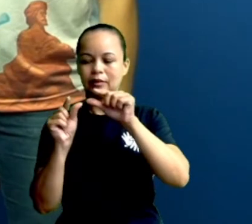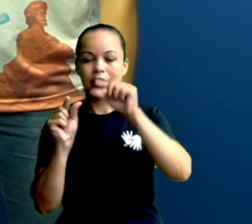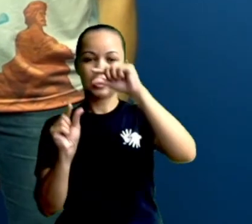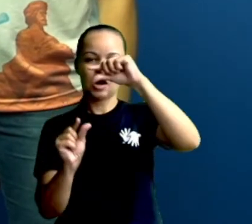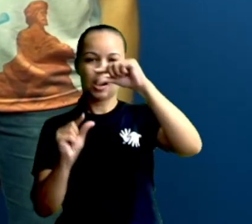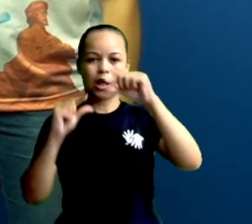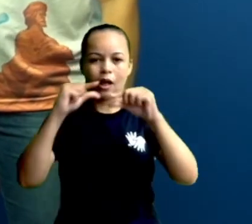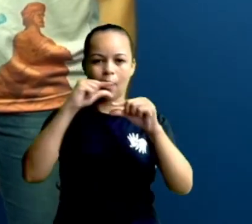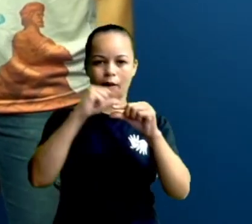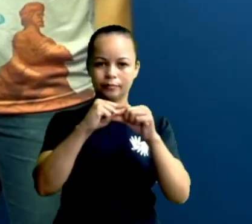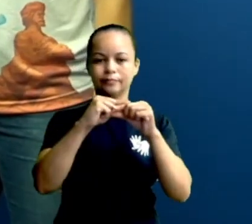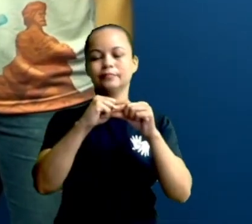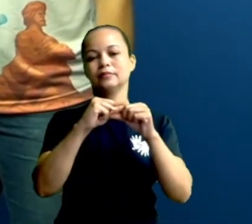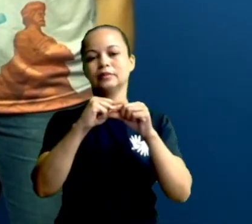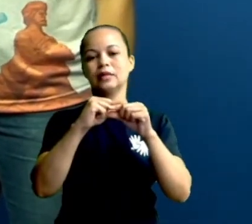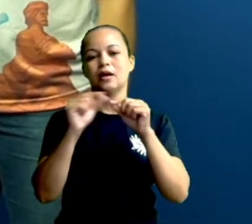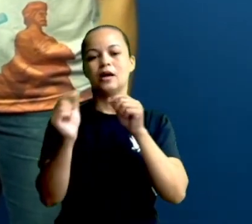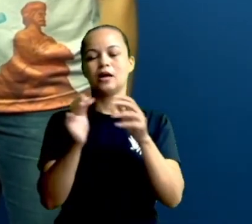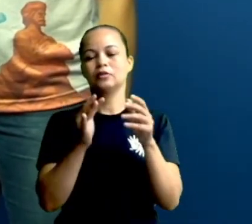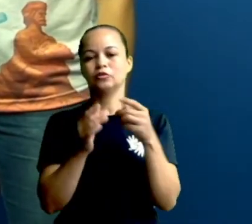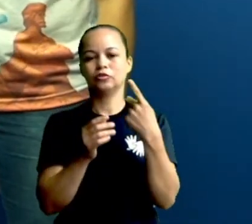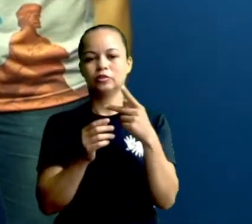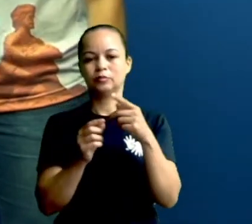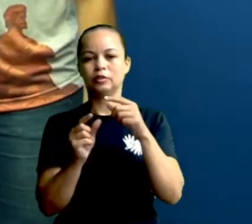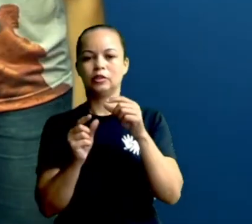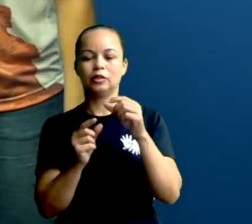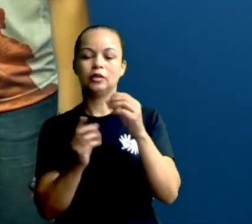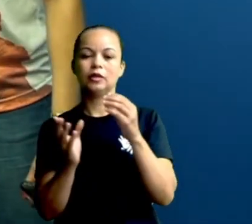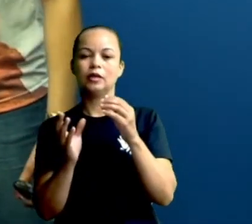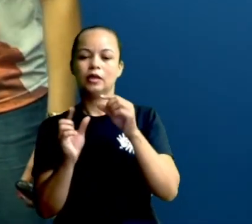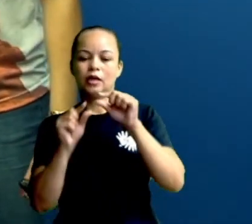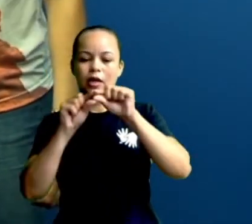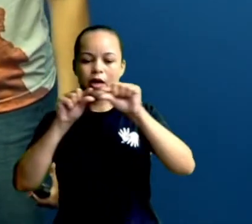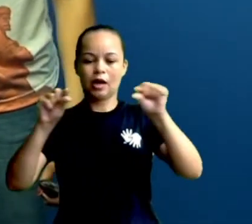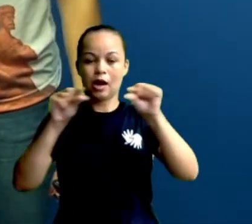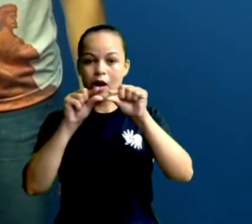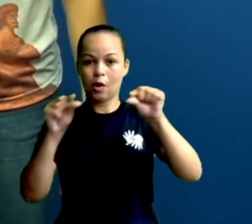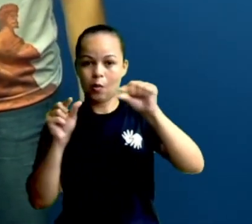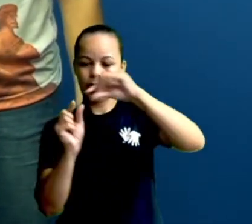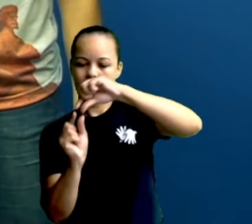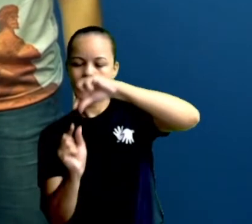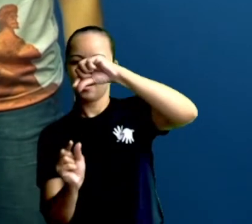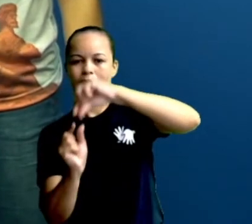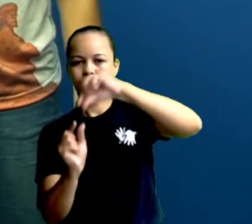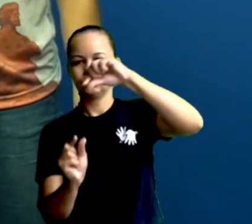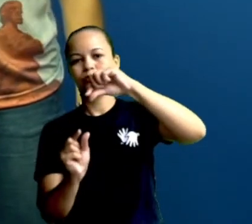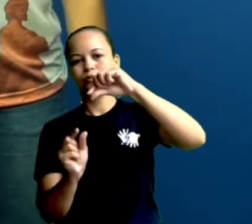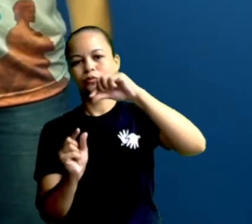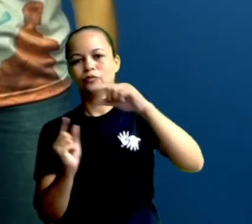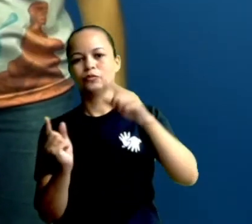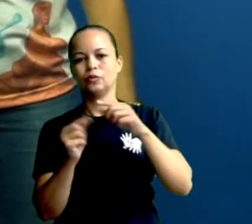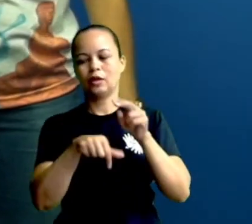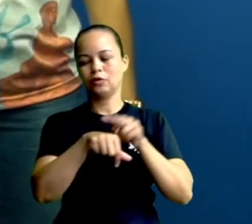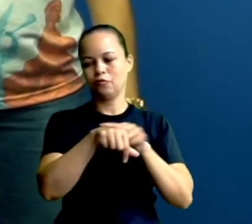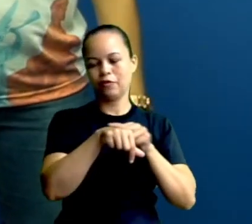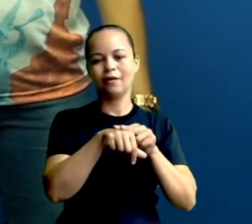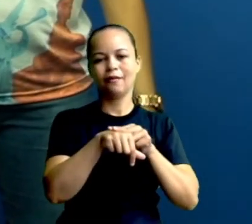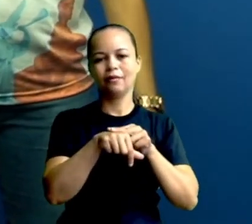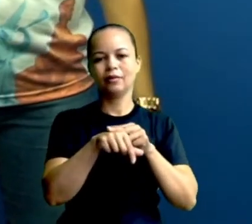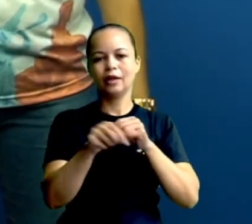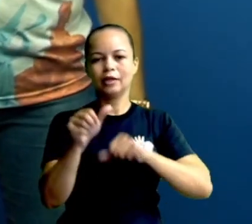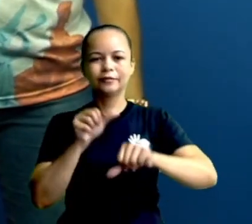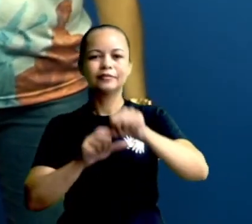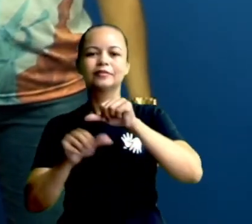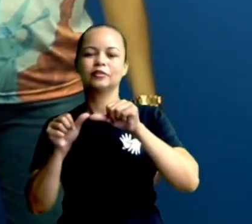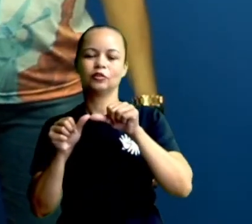lado aqui, que eu chamo de comprimento aqui no azul, é a altura desse verde. Se eu trocar o lado, eles vão